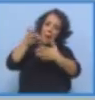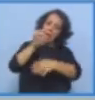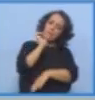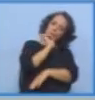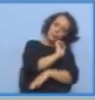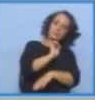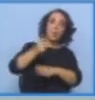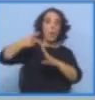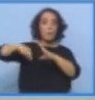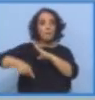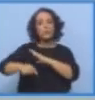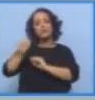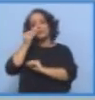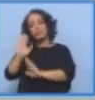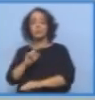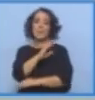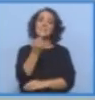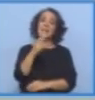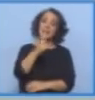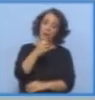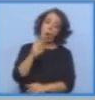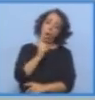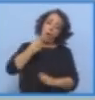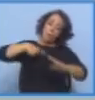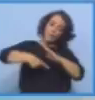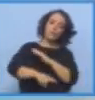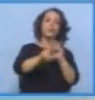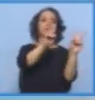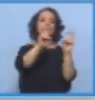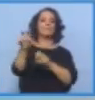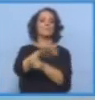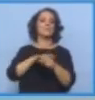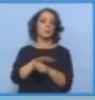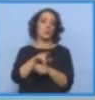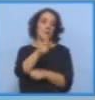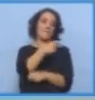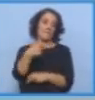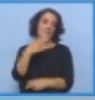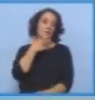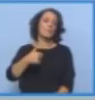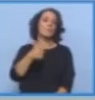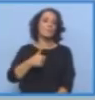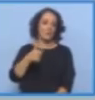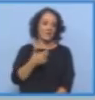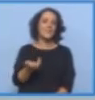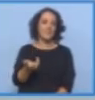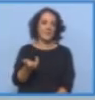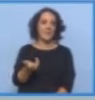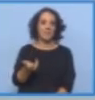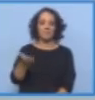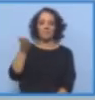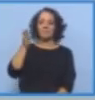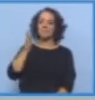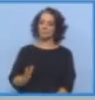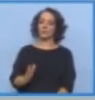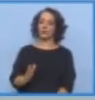aqui, Santiago vai ao profundo das situações. E daí eu acho que essa frase é muito bonita, que os frutos da justiça semeiam-se na